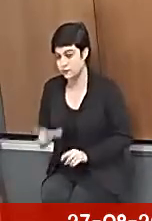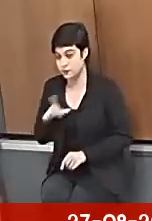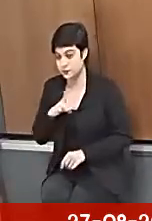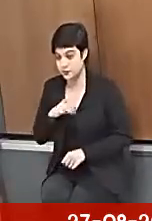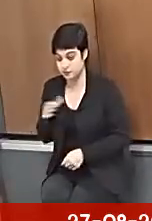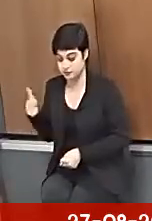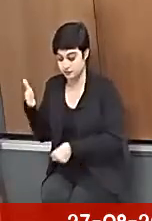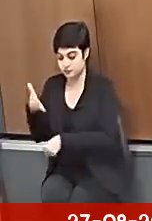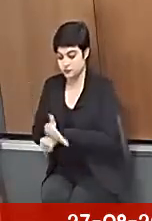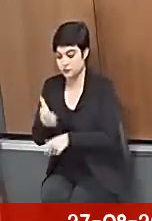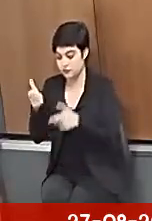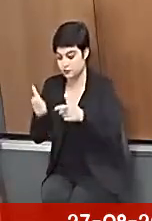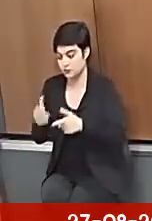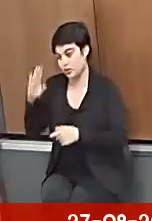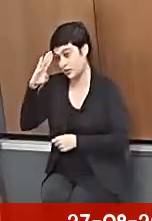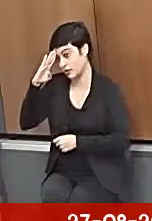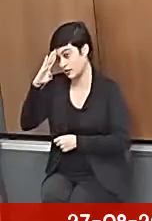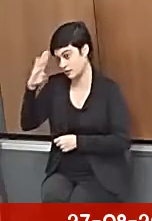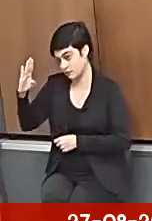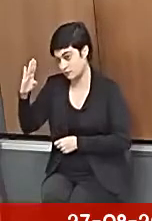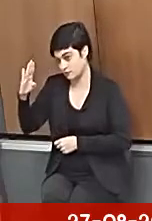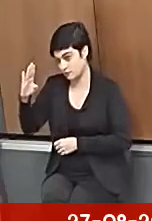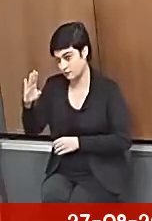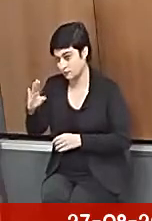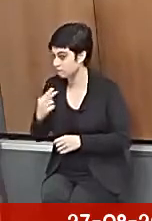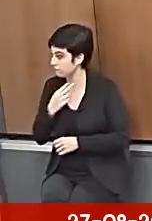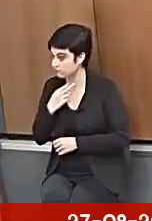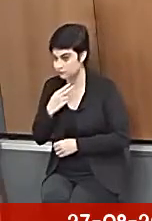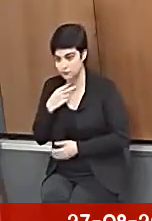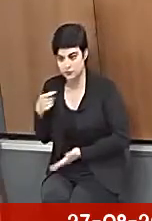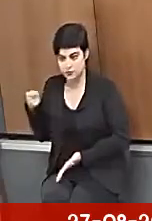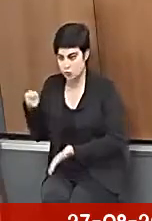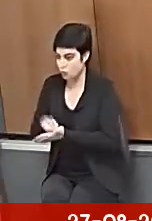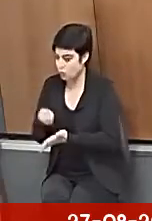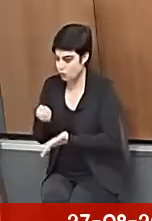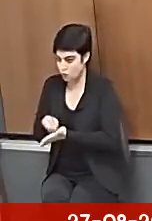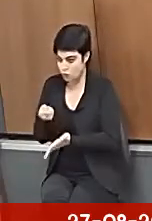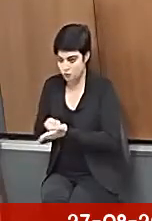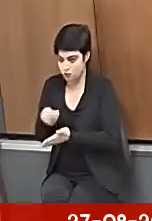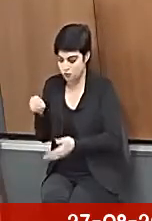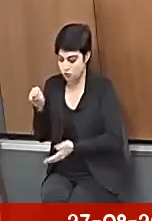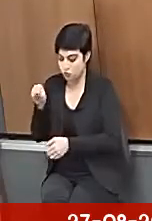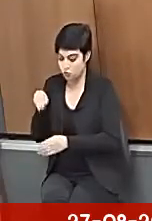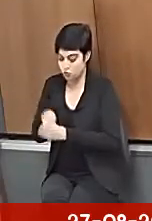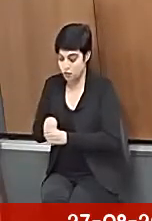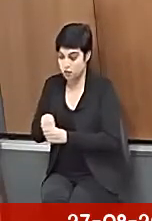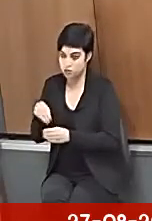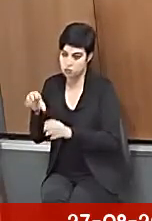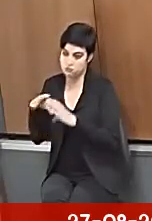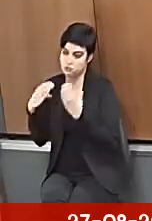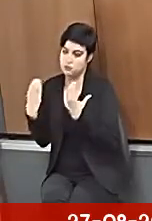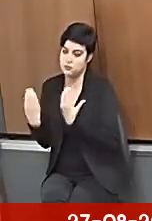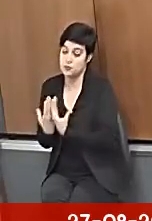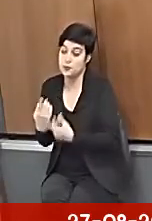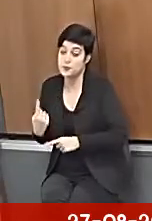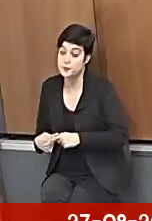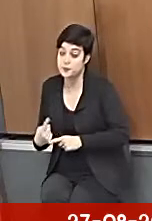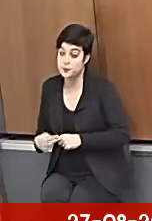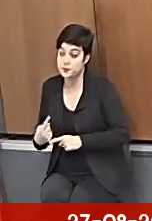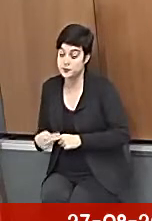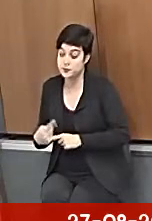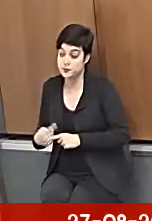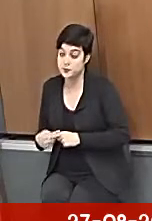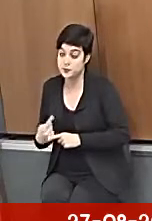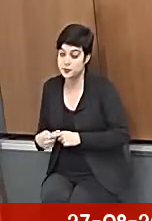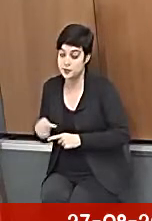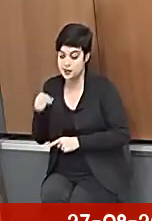como era antigamente não se deve cobrar de deficiente para colocar o carro lá dentro não porque não se deve cobrar porque